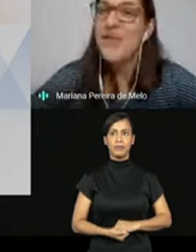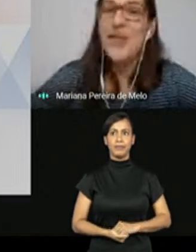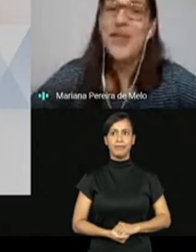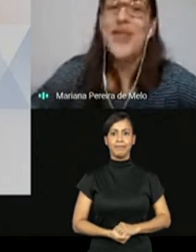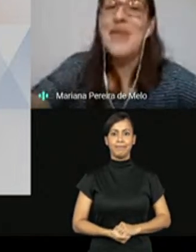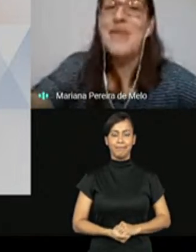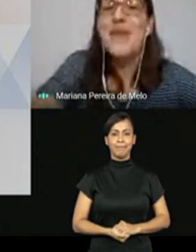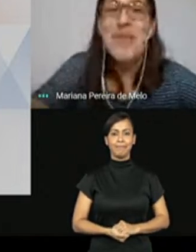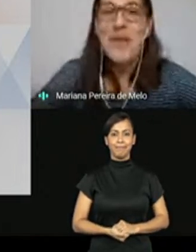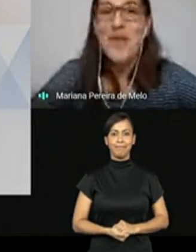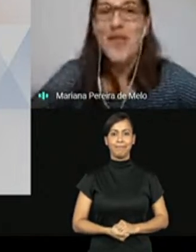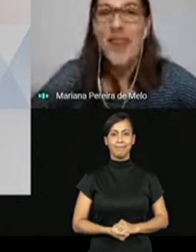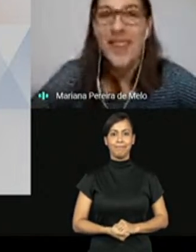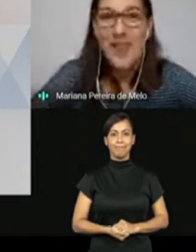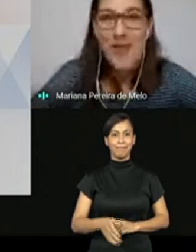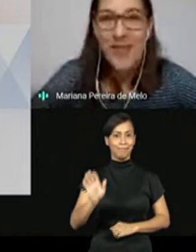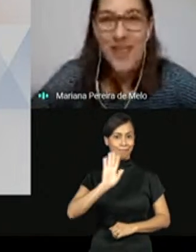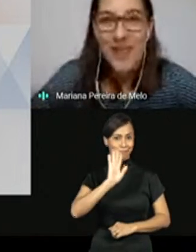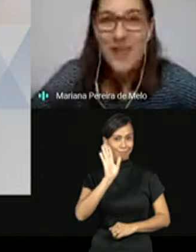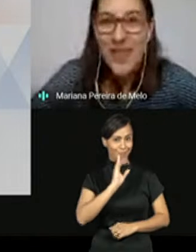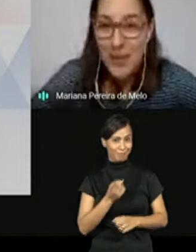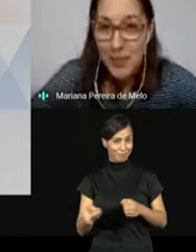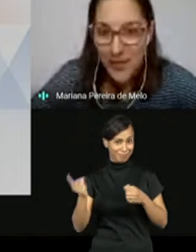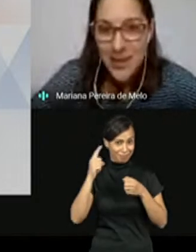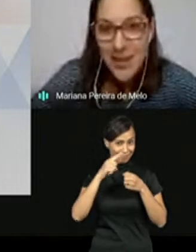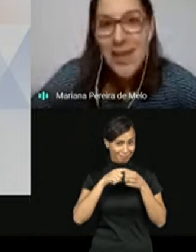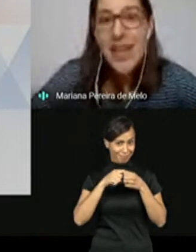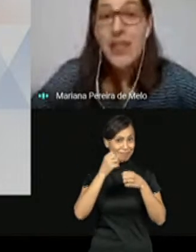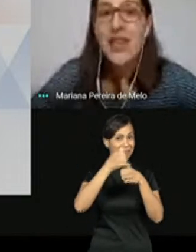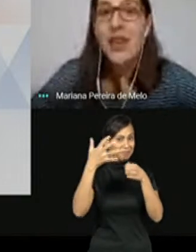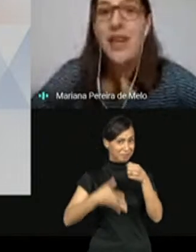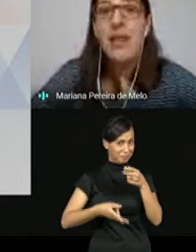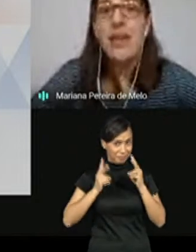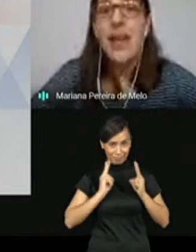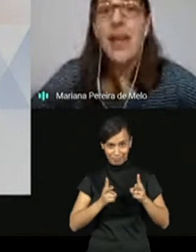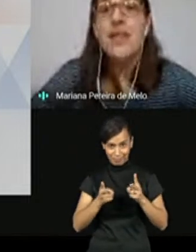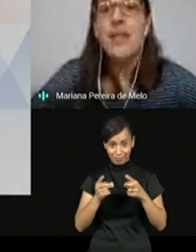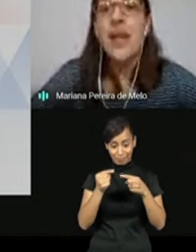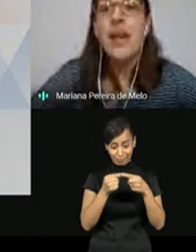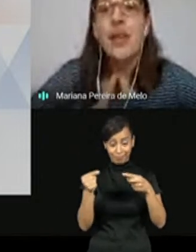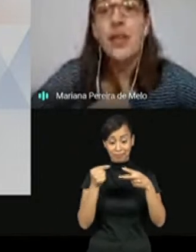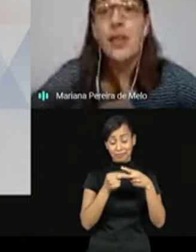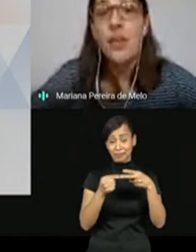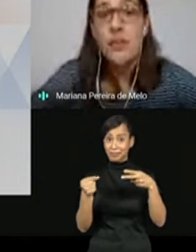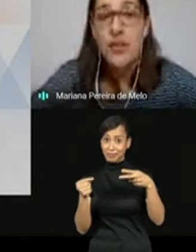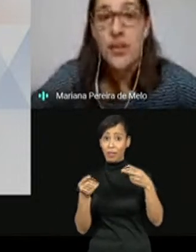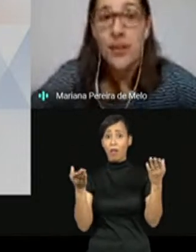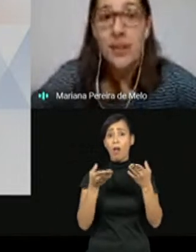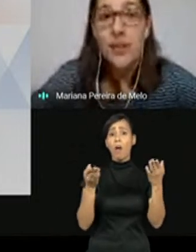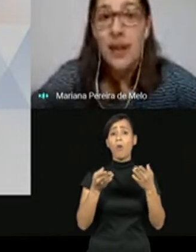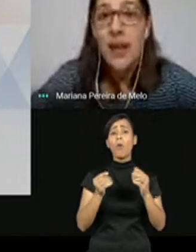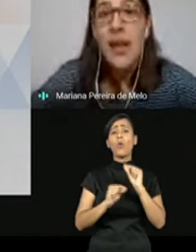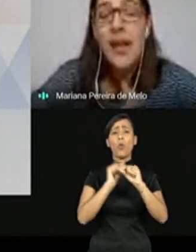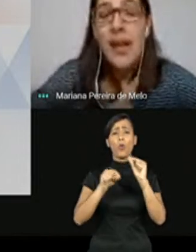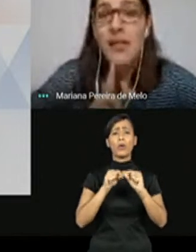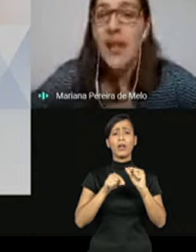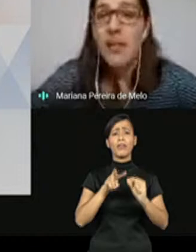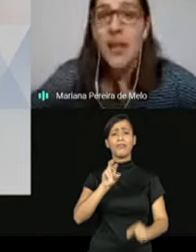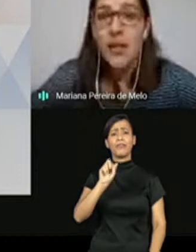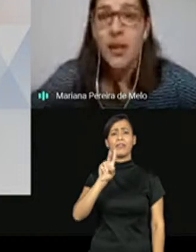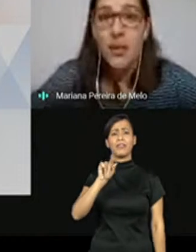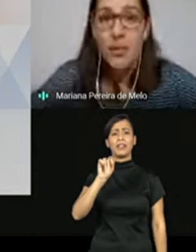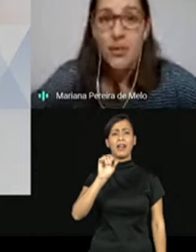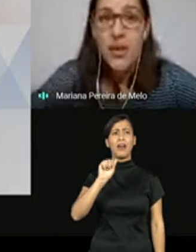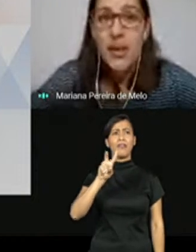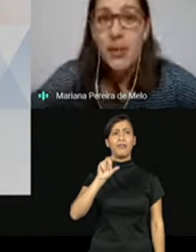Opa, voltamos. Vamos continuar então o conteúdo da semana 2? A gente agora vai falar de variável aleatória contínua, tá? A